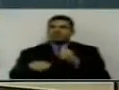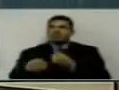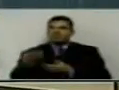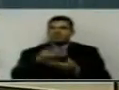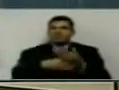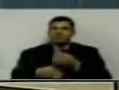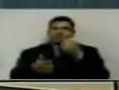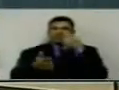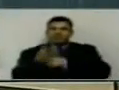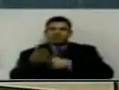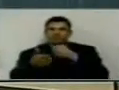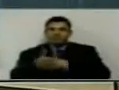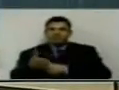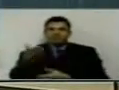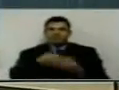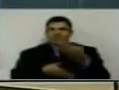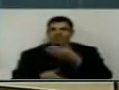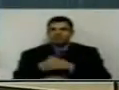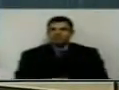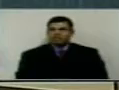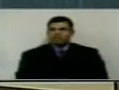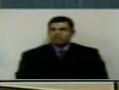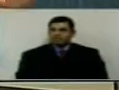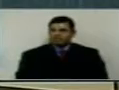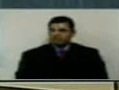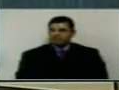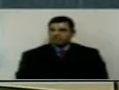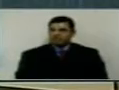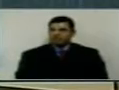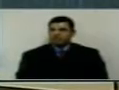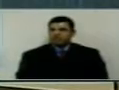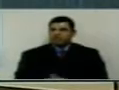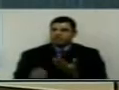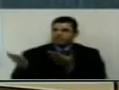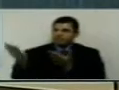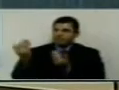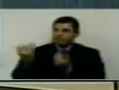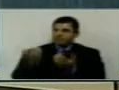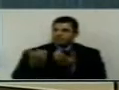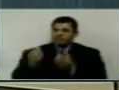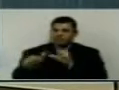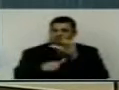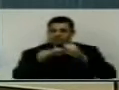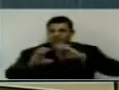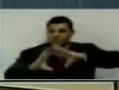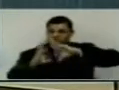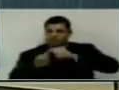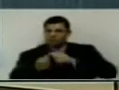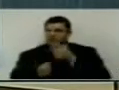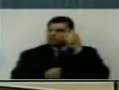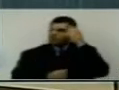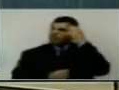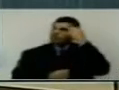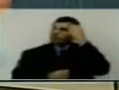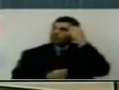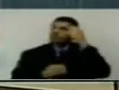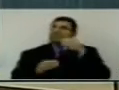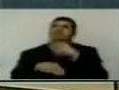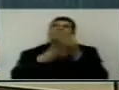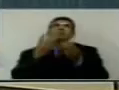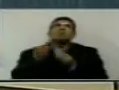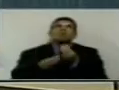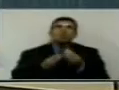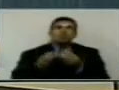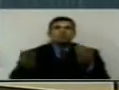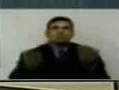para construir um mundo novo. Quando eu era jovem, diziam que eu queria mudar o mundo, e eu ficava pensando sobre aquilo. E